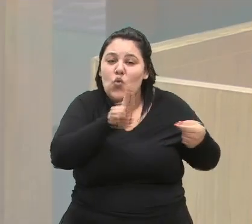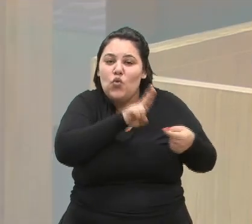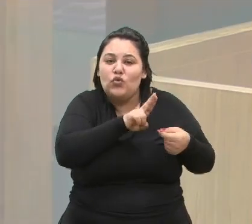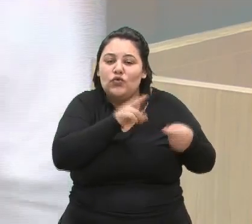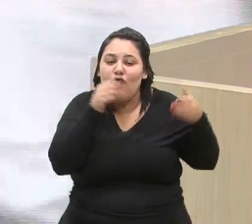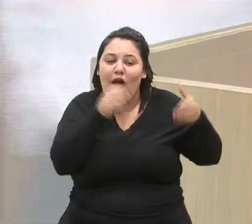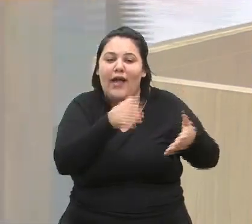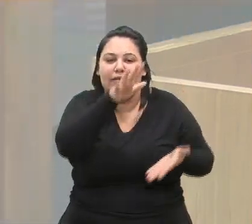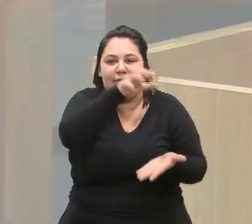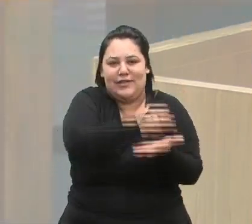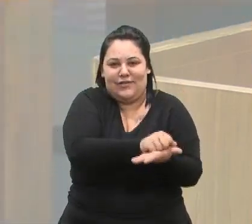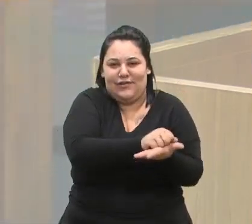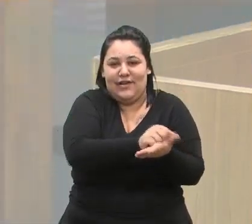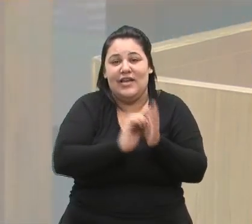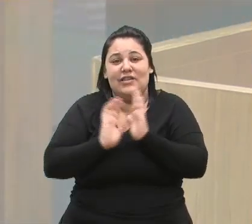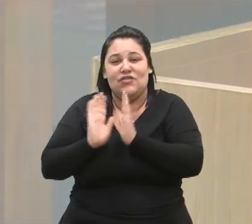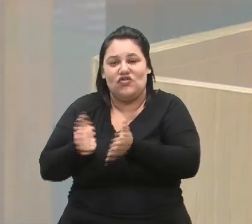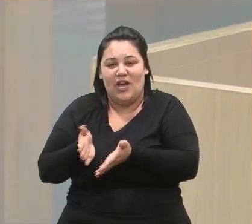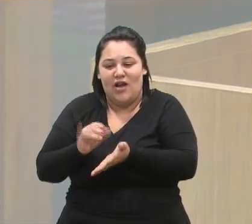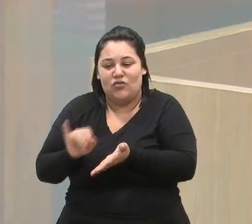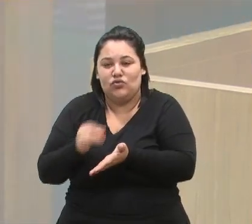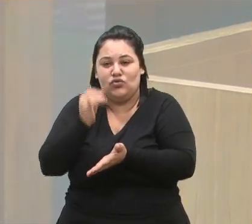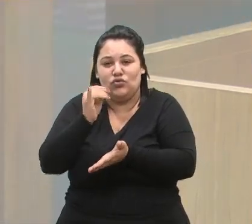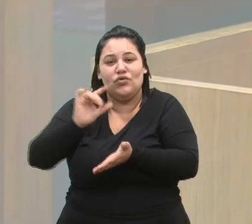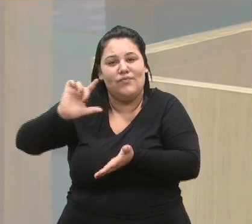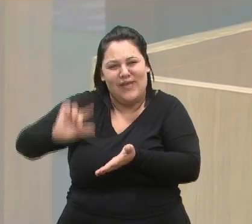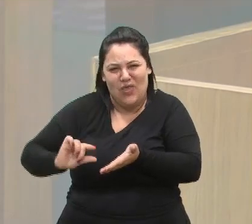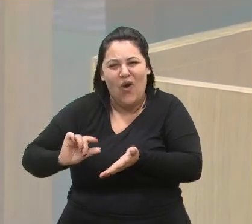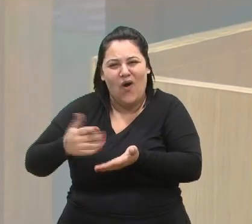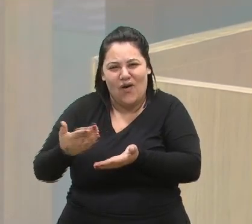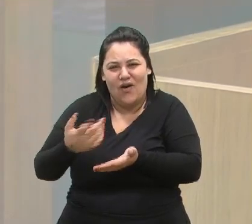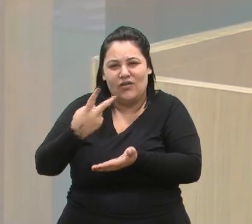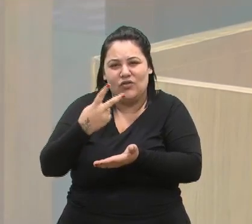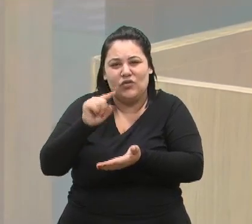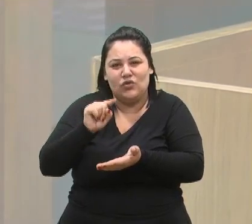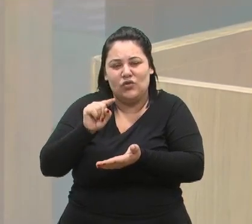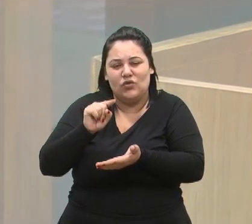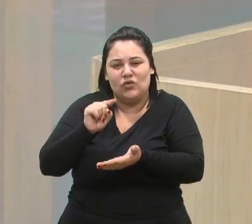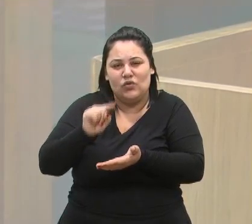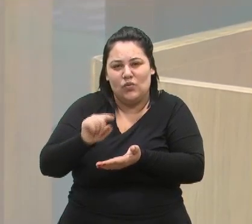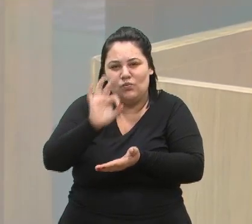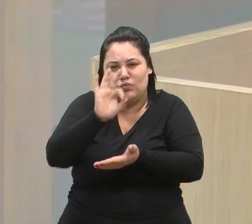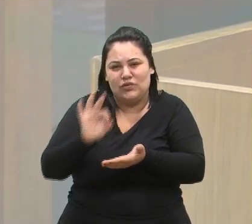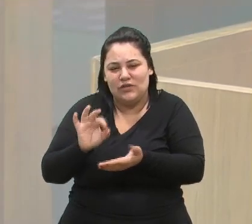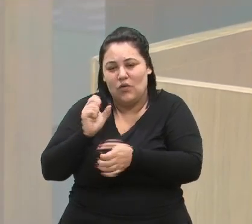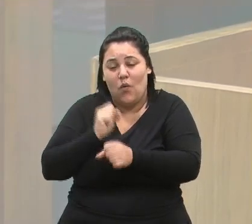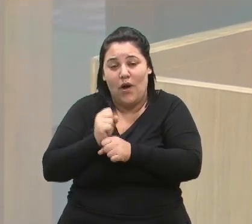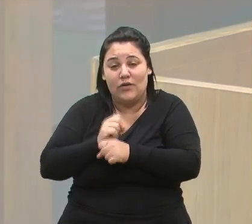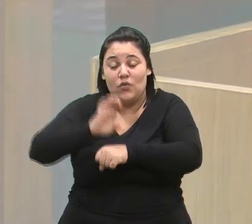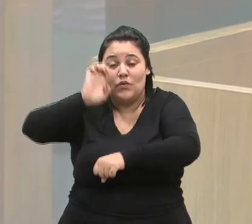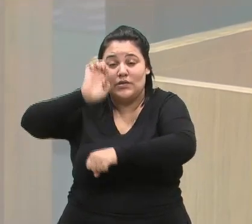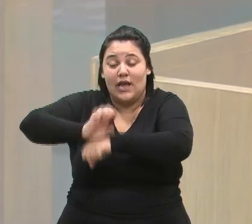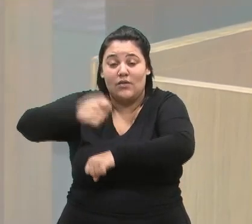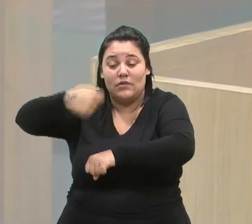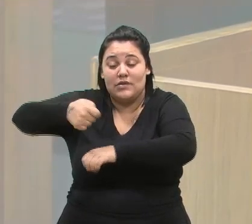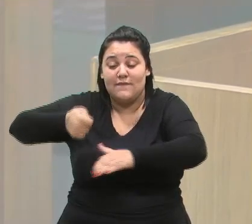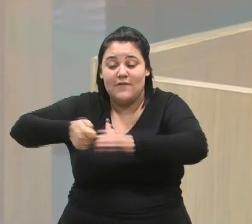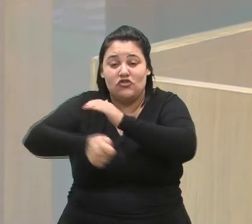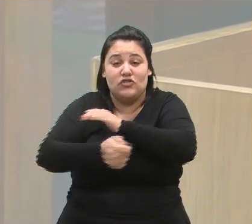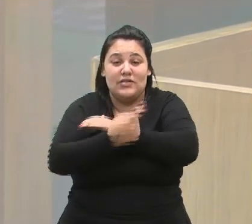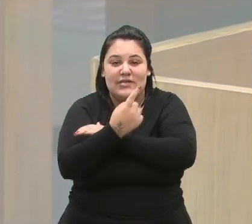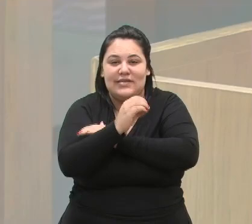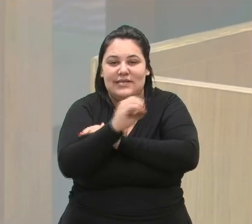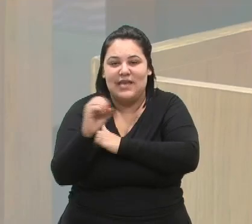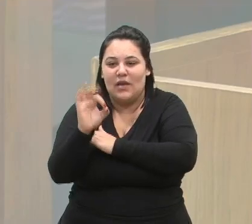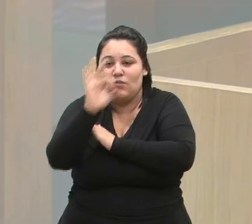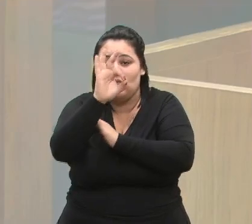matrículas. Já na faixa com os juros mais baixos, 2% ao ano, os estados precisam investir 100%